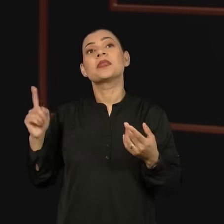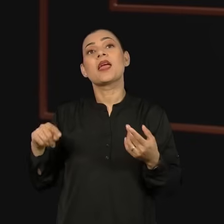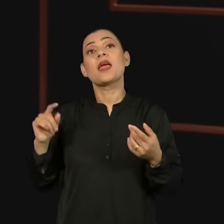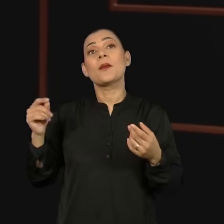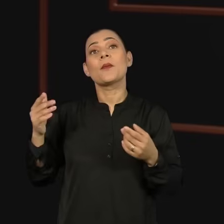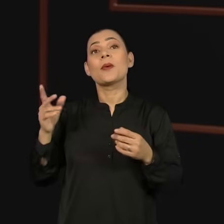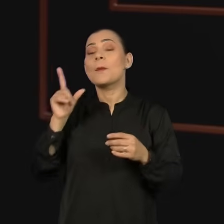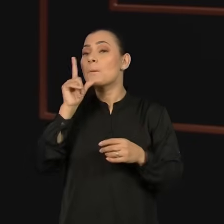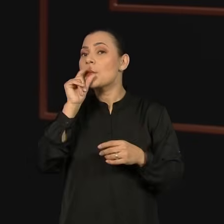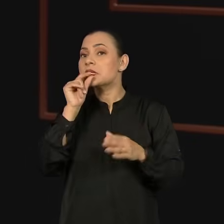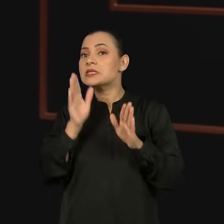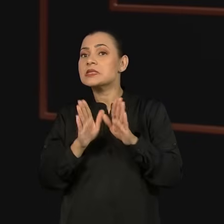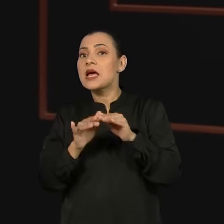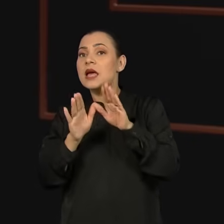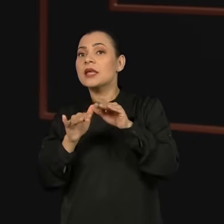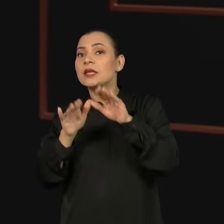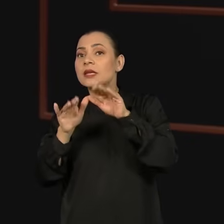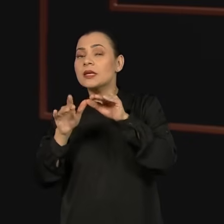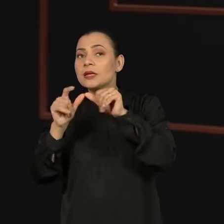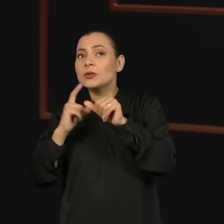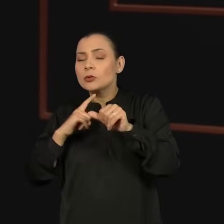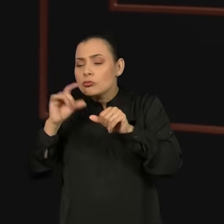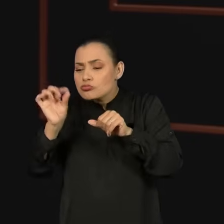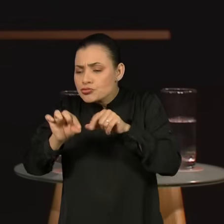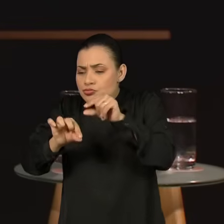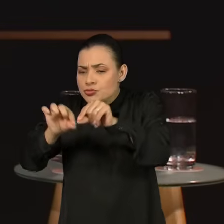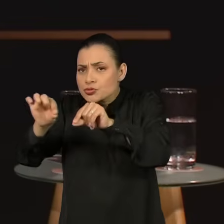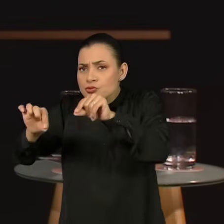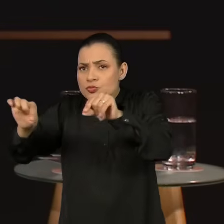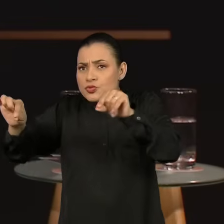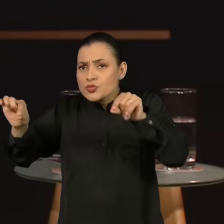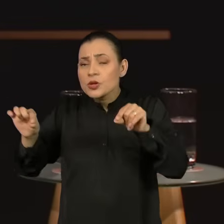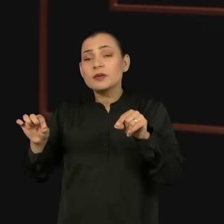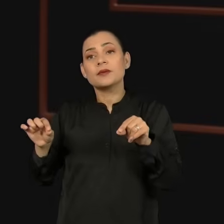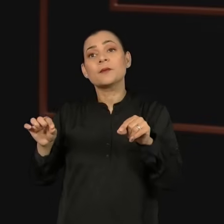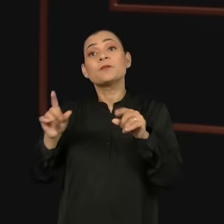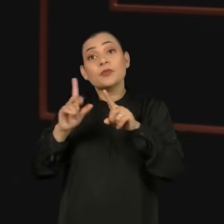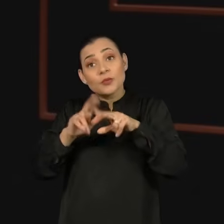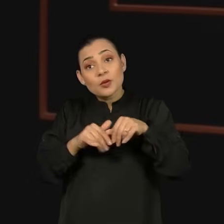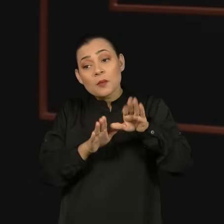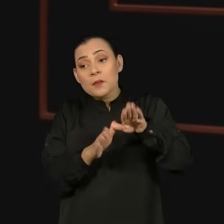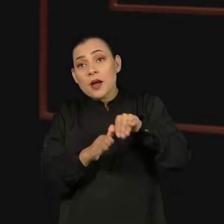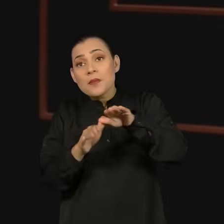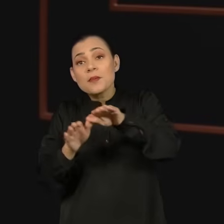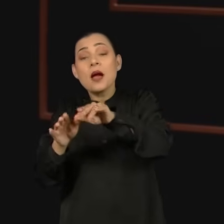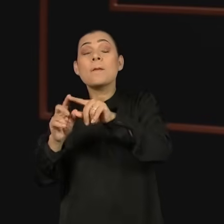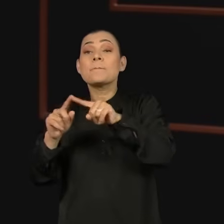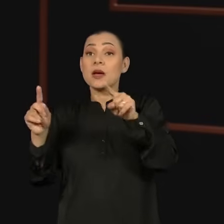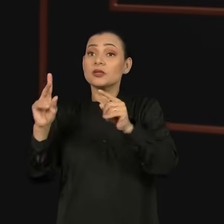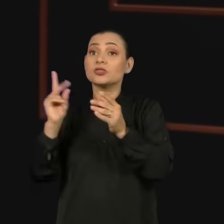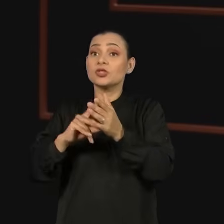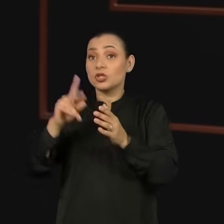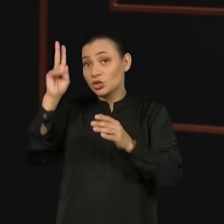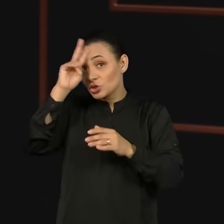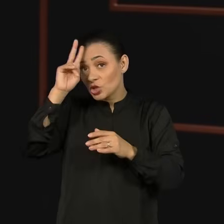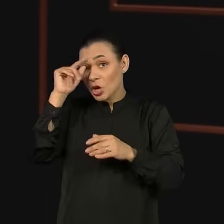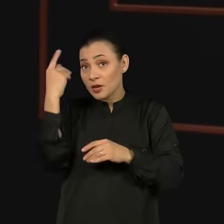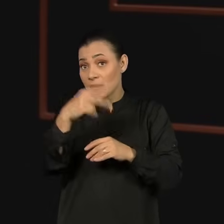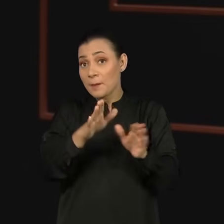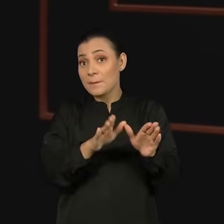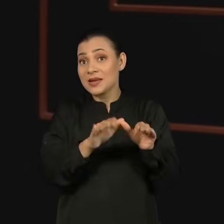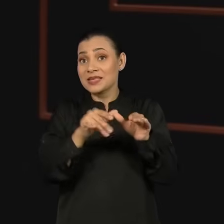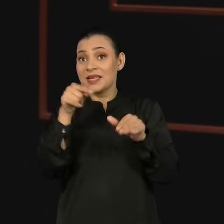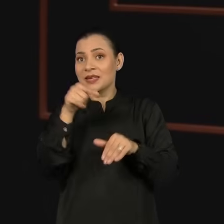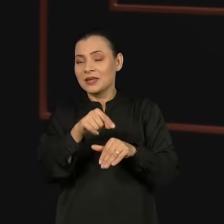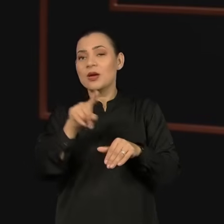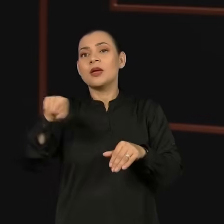do passarinho que come os pedacinhos de pão. Então eles passam na história, mas só que é a história do passarinho. Aí passa o